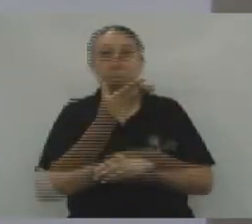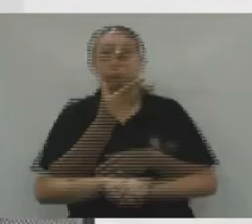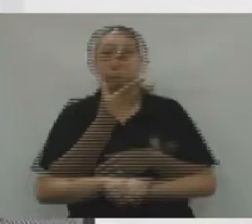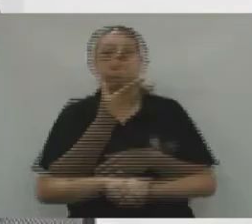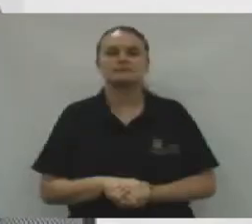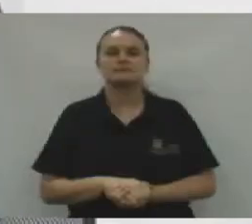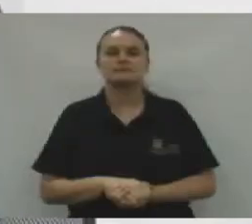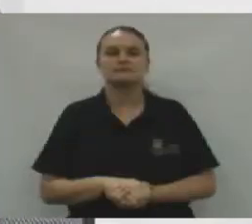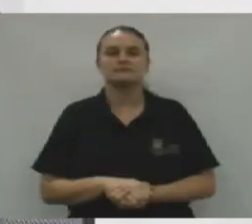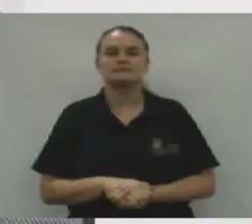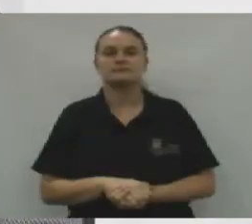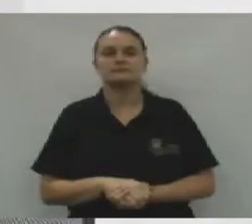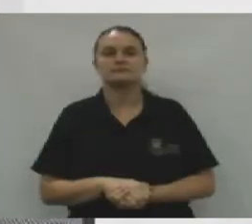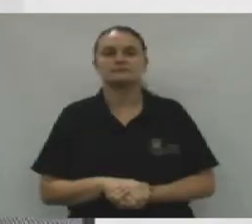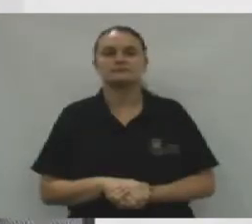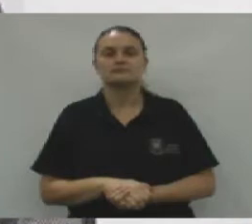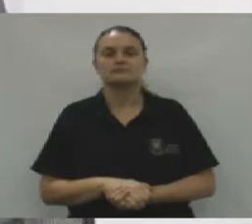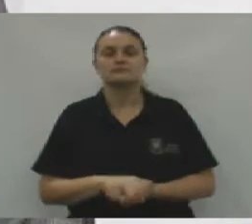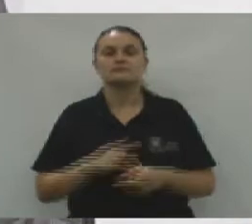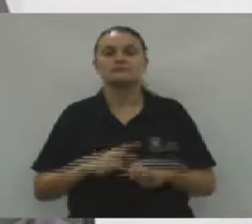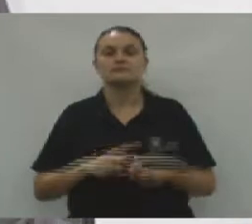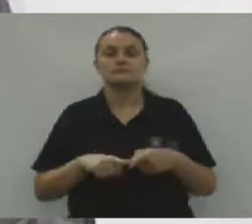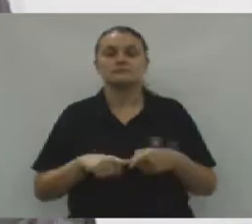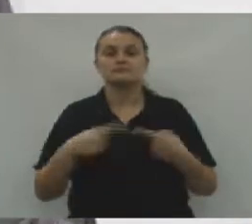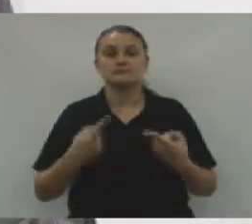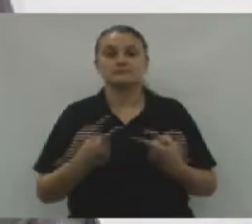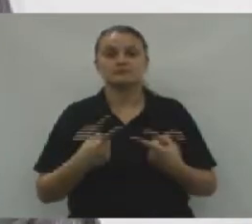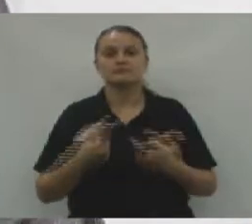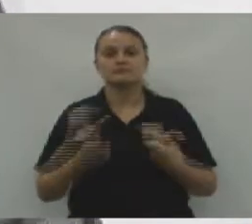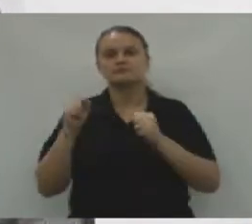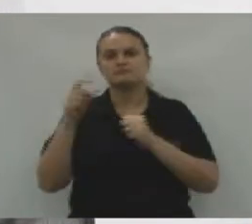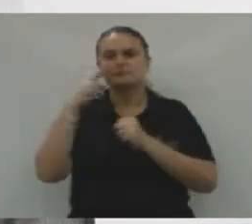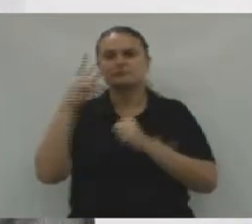produtiva. Mas vocês podem ver aí que